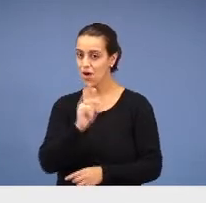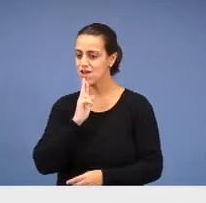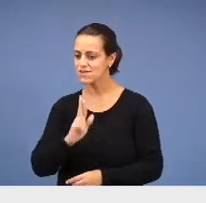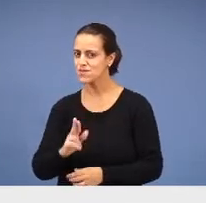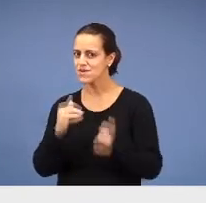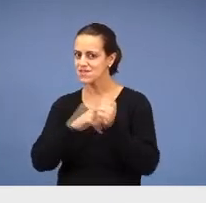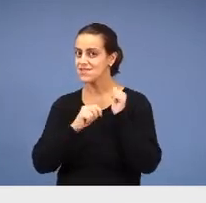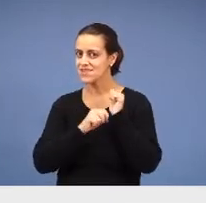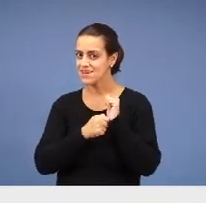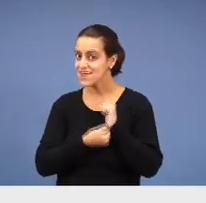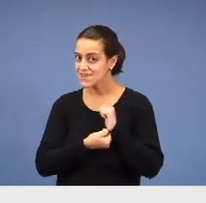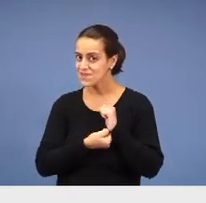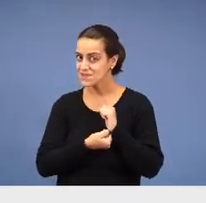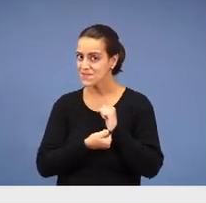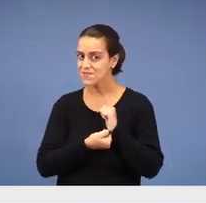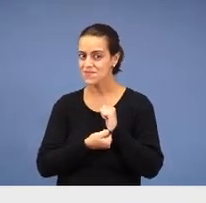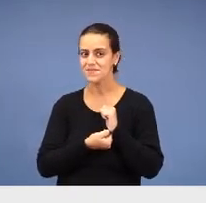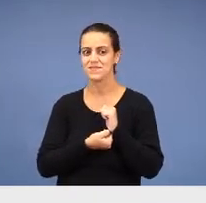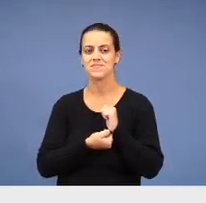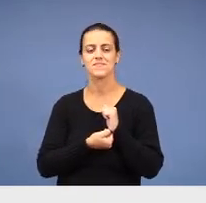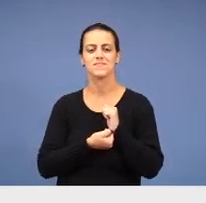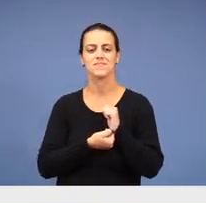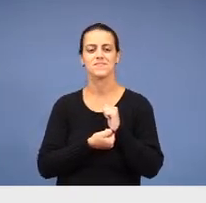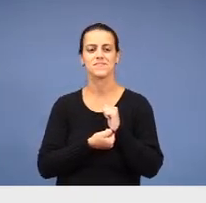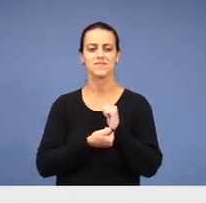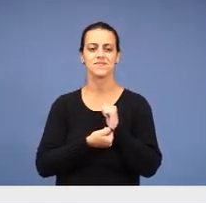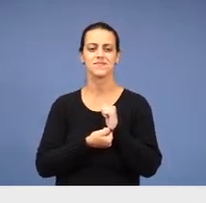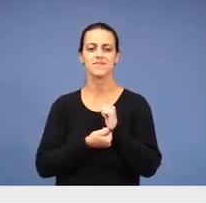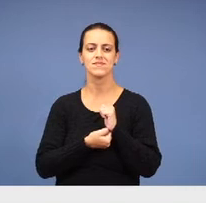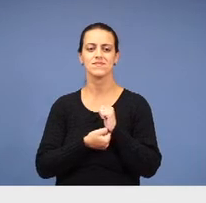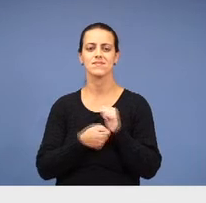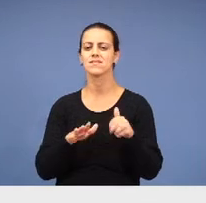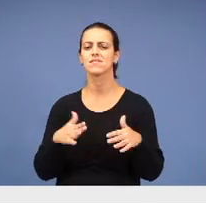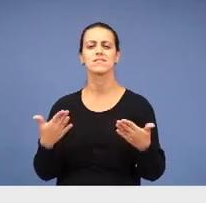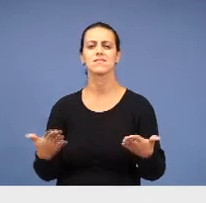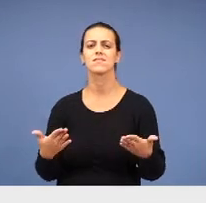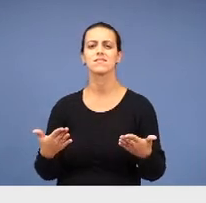igrejas, não estão tendo essa bênção. Então, aqui. Quais são?